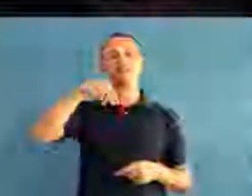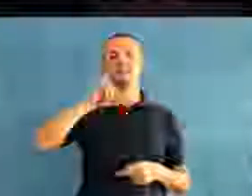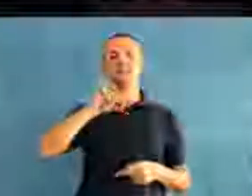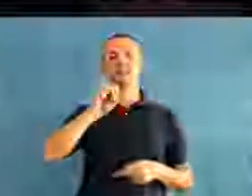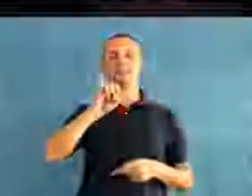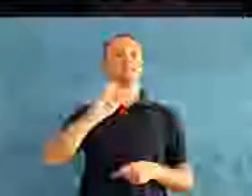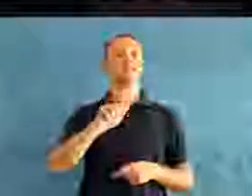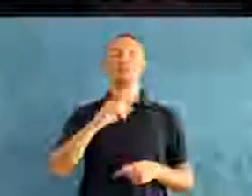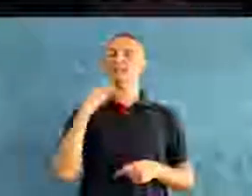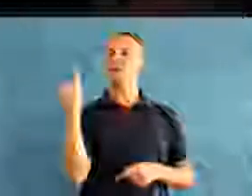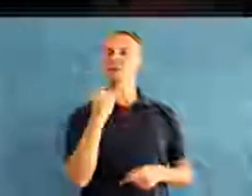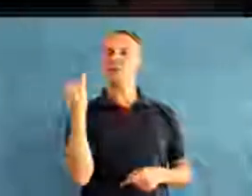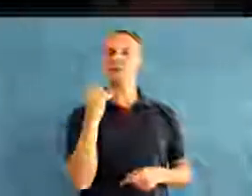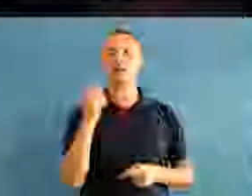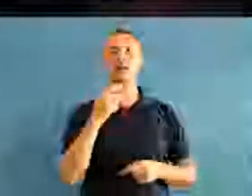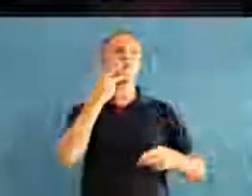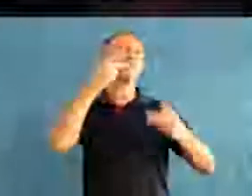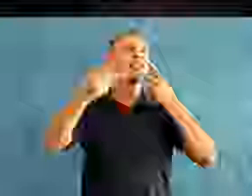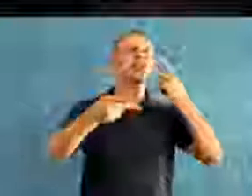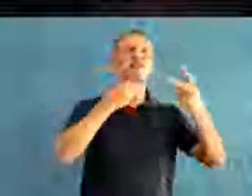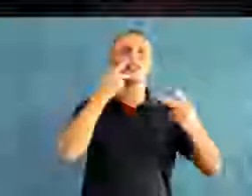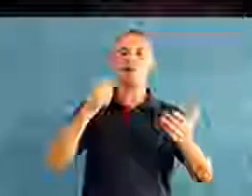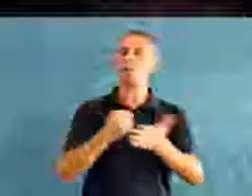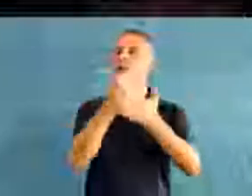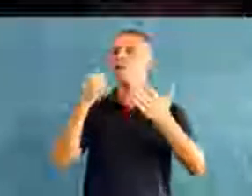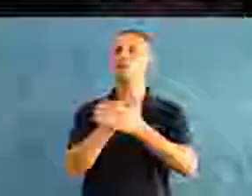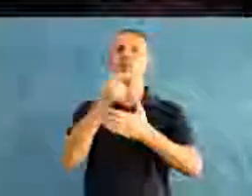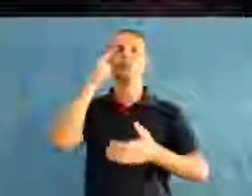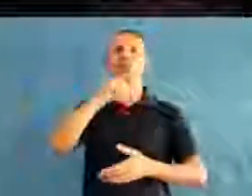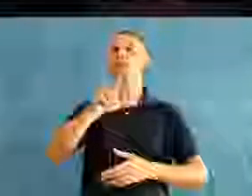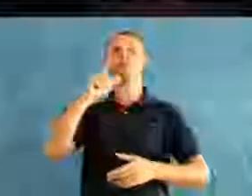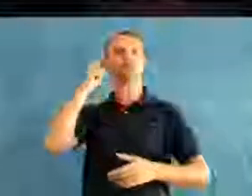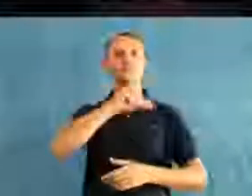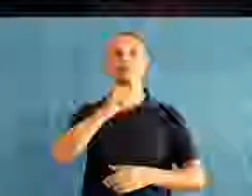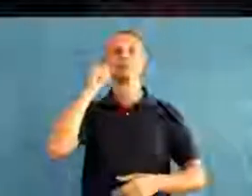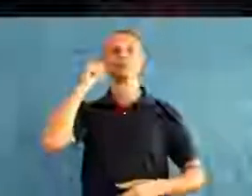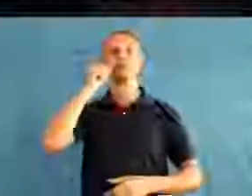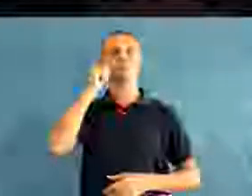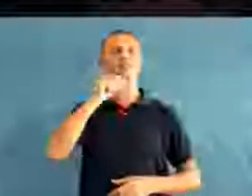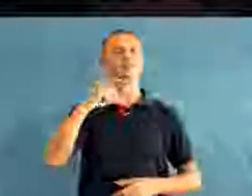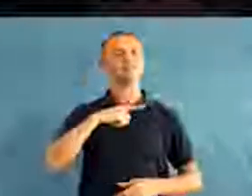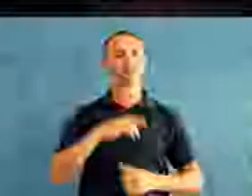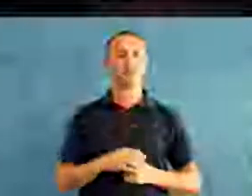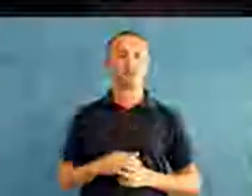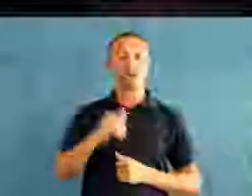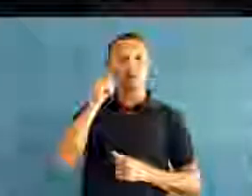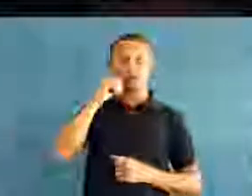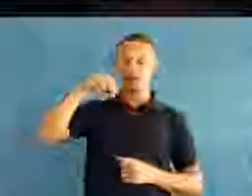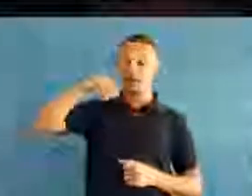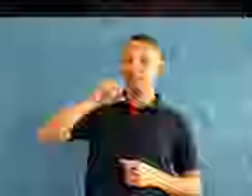escrita, que está por ser contada. Nízia Floresta, mal conhecemos o seu rosto, mal